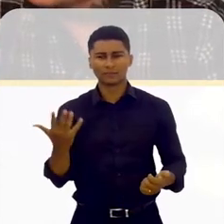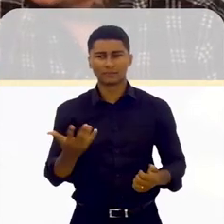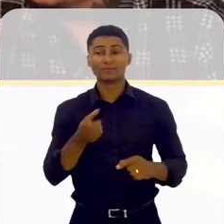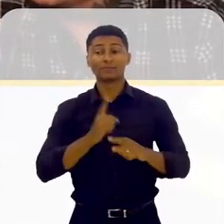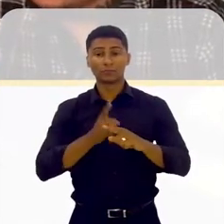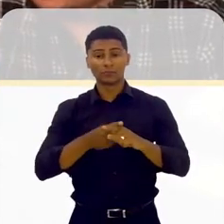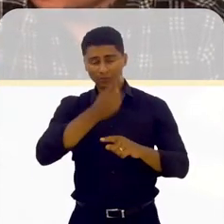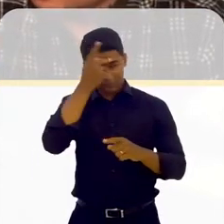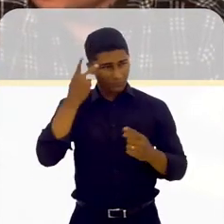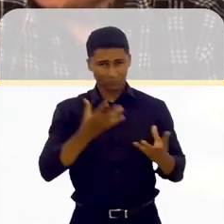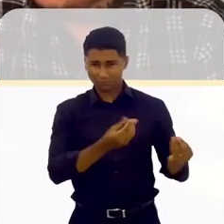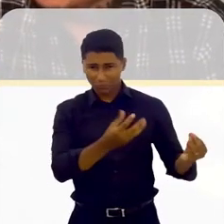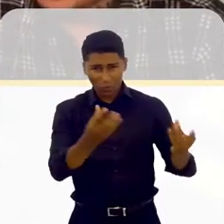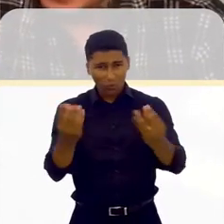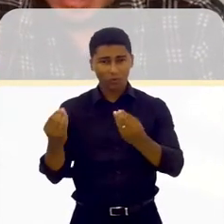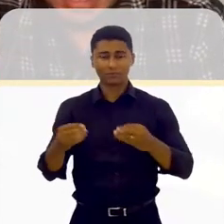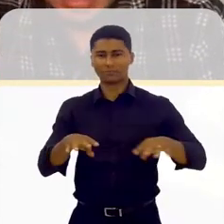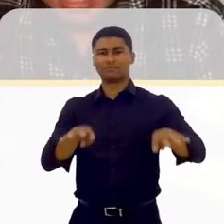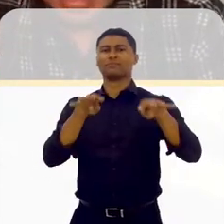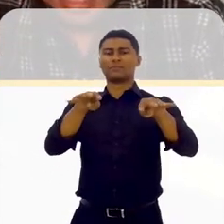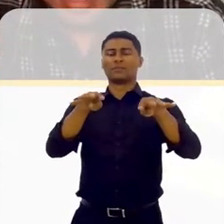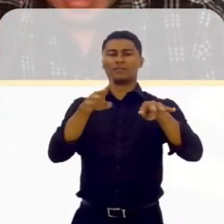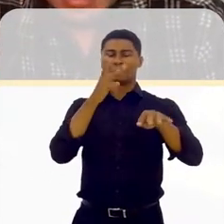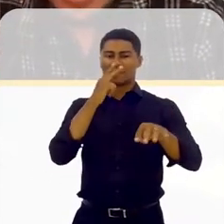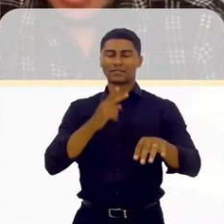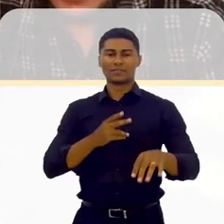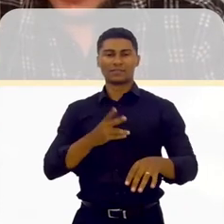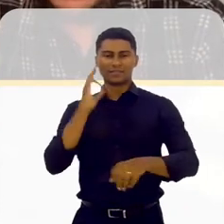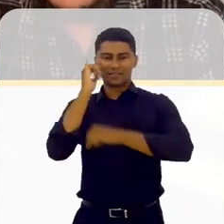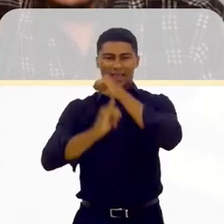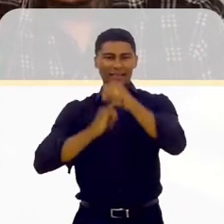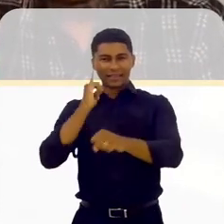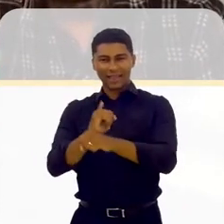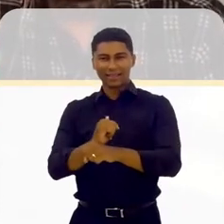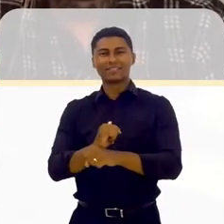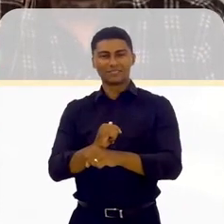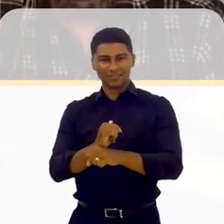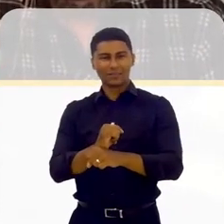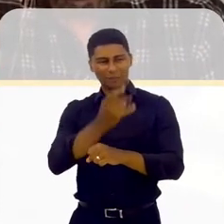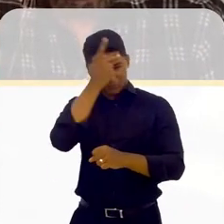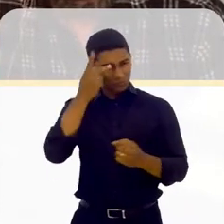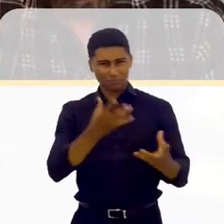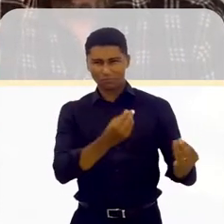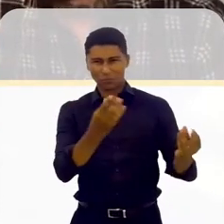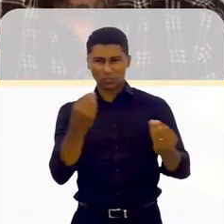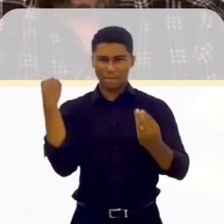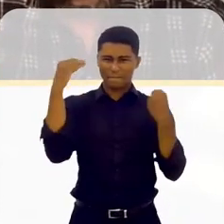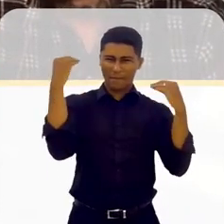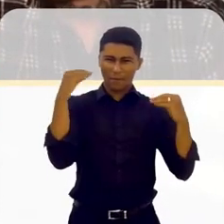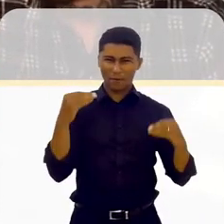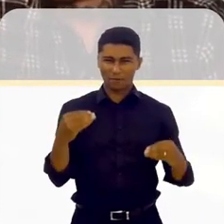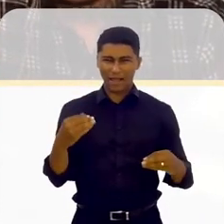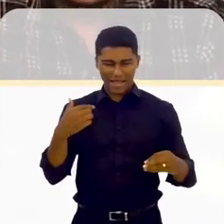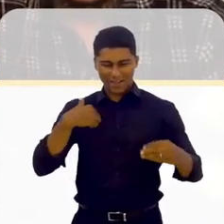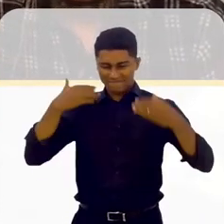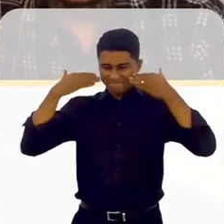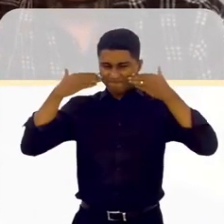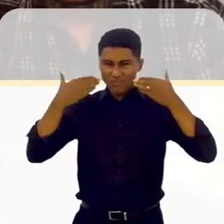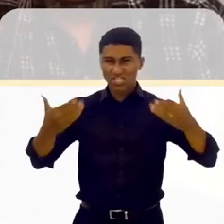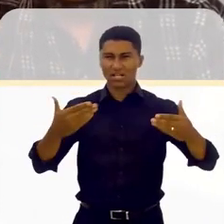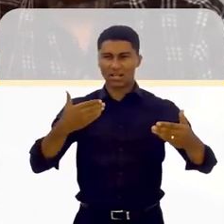Nossa. inspira tanta gente, tem tanta gente que coloca o coração na internet falando assim, poxa, Vou Duas vendas conseguir por aqui semana.